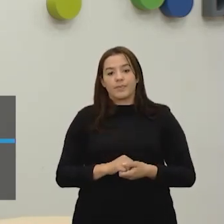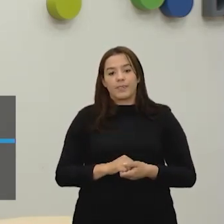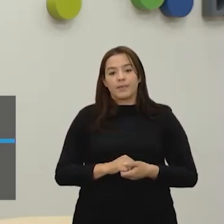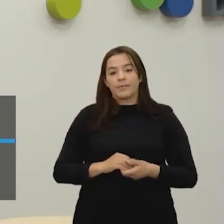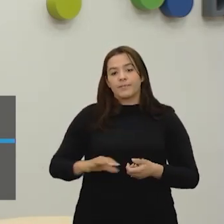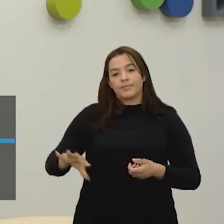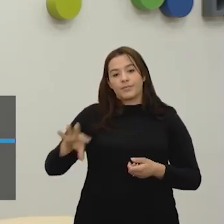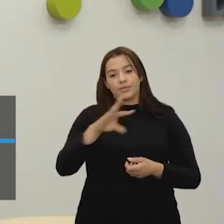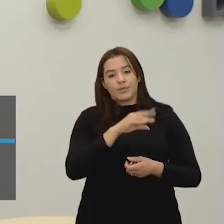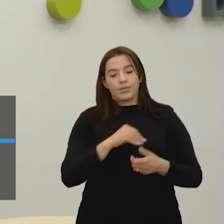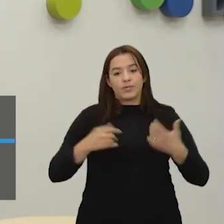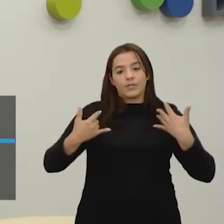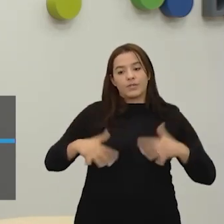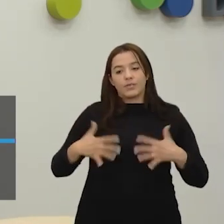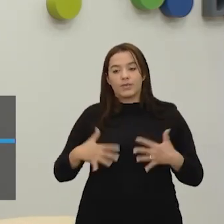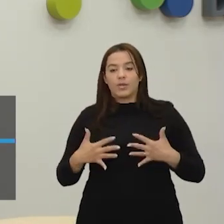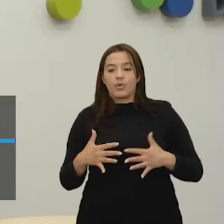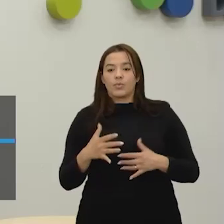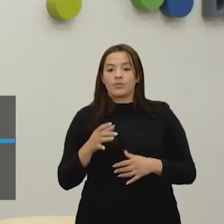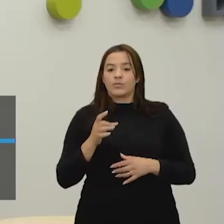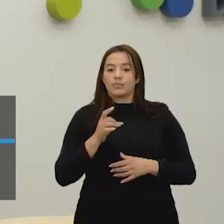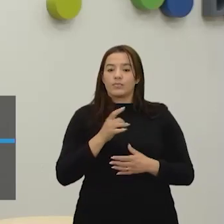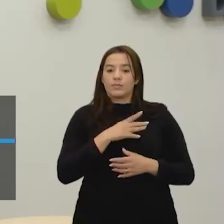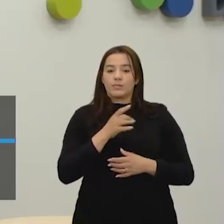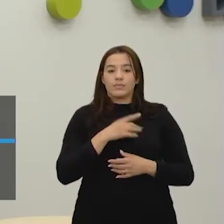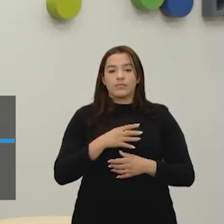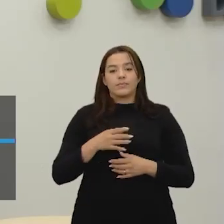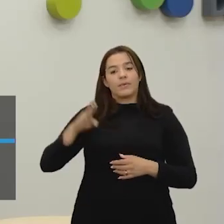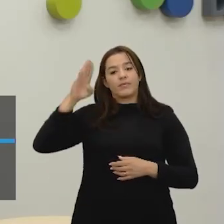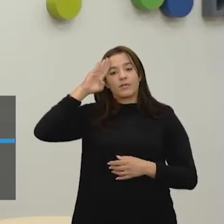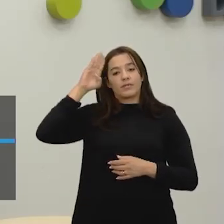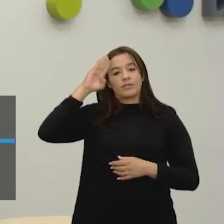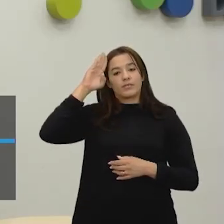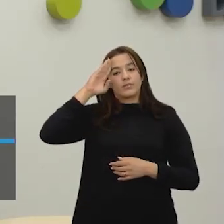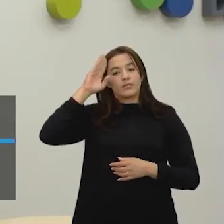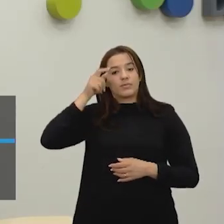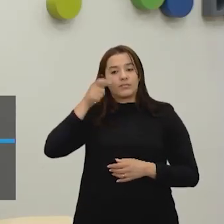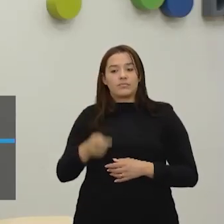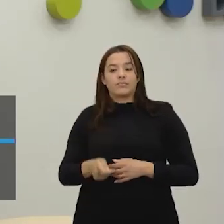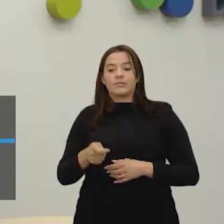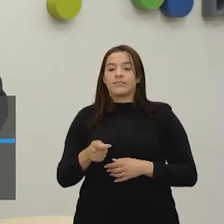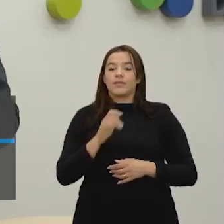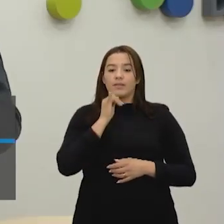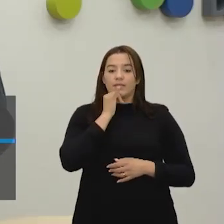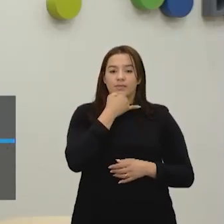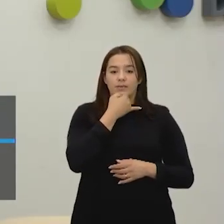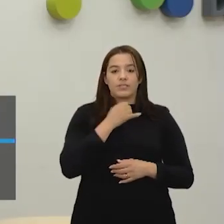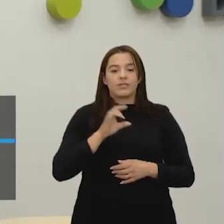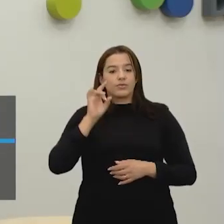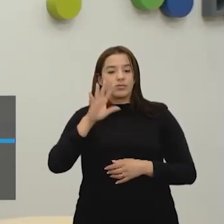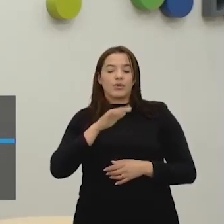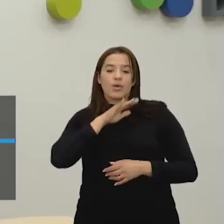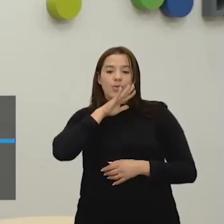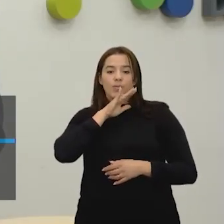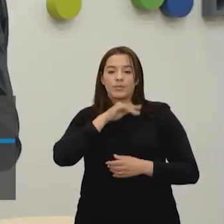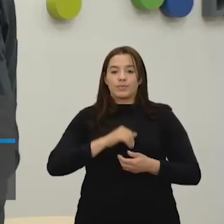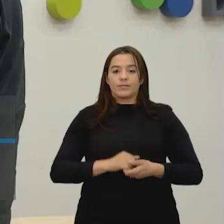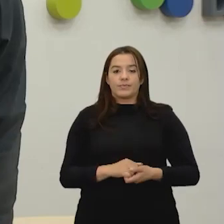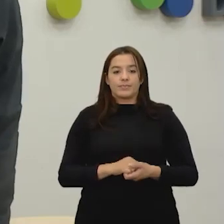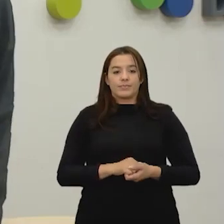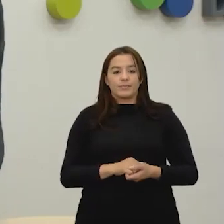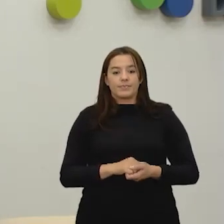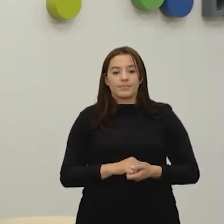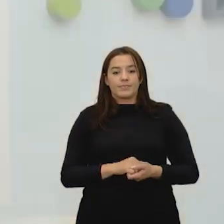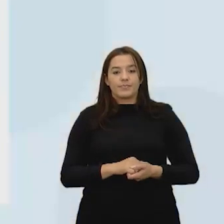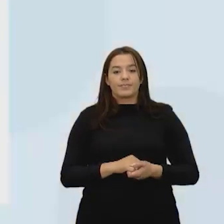não é para causar terror na aula, é para mostrar que ditadura é um negócio muito triste, não passa de uma tragédia. Olha lá,